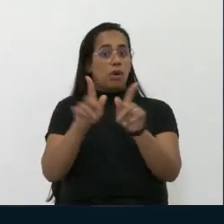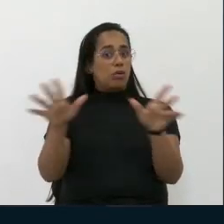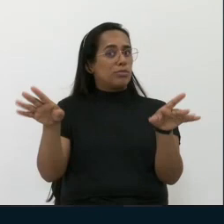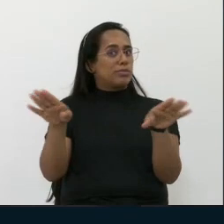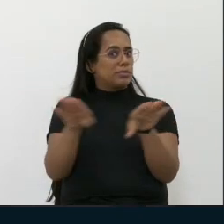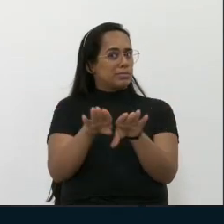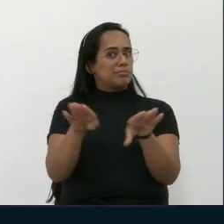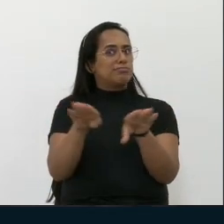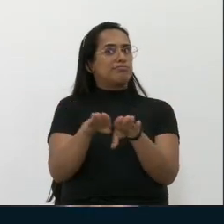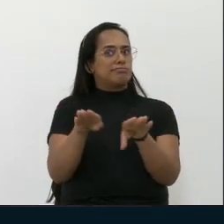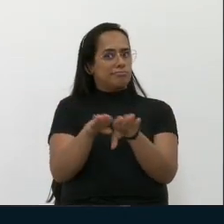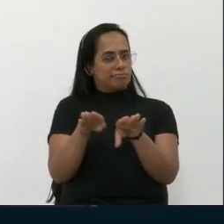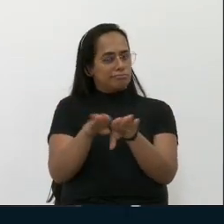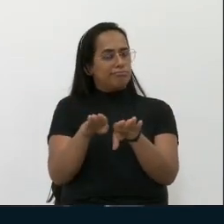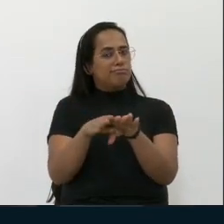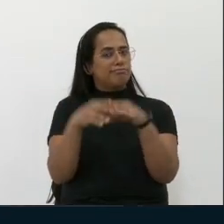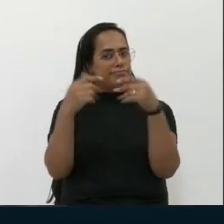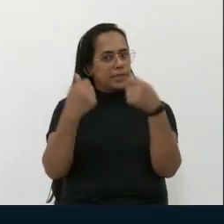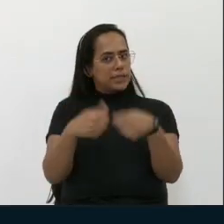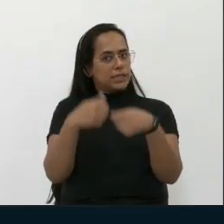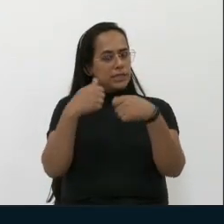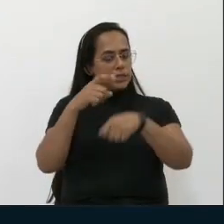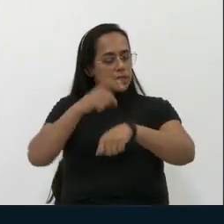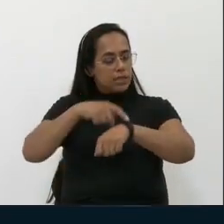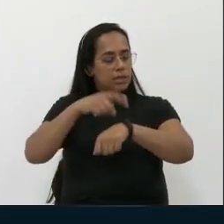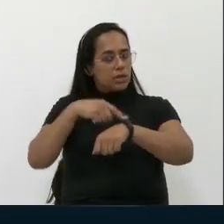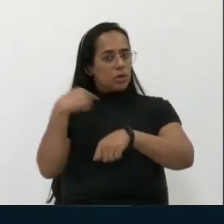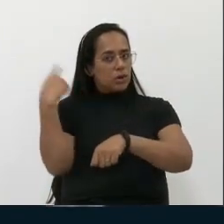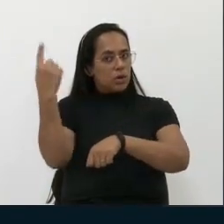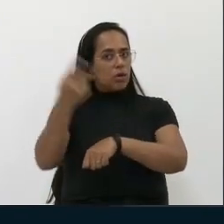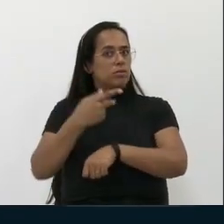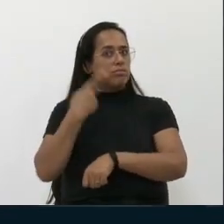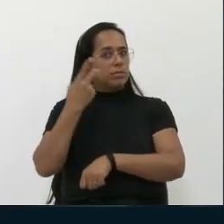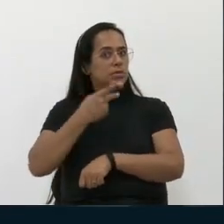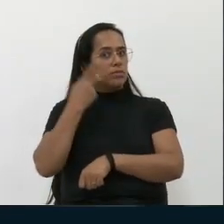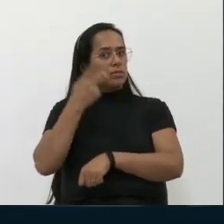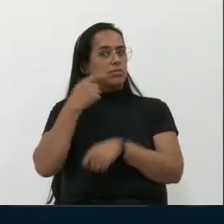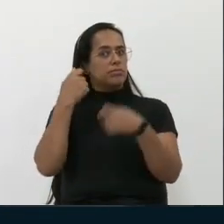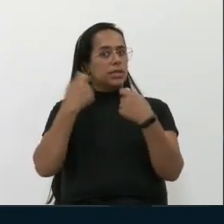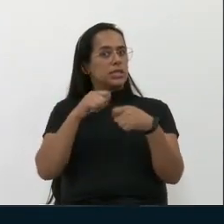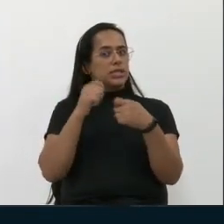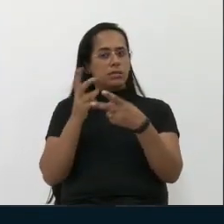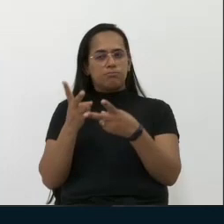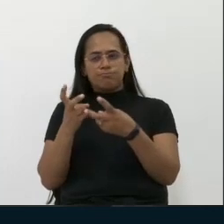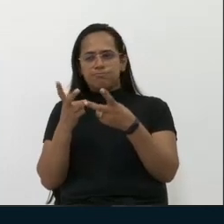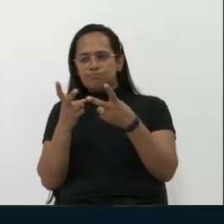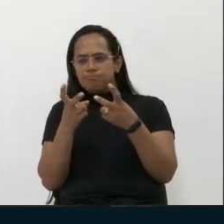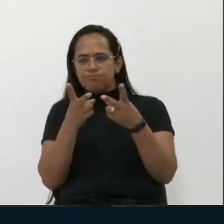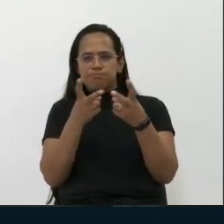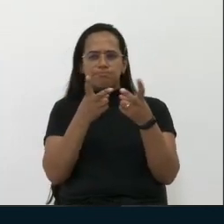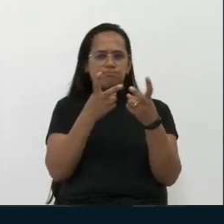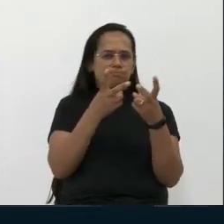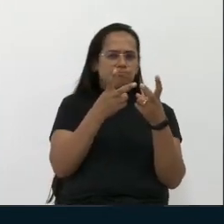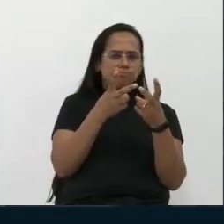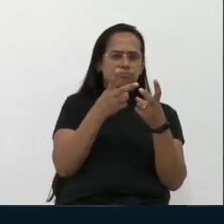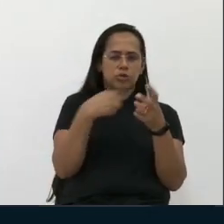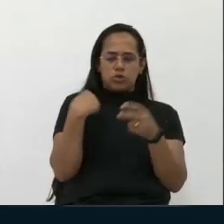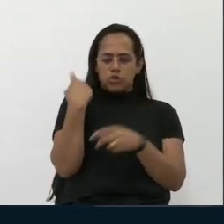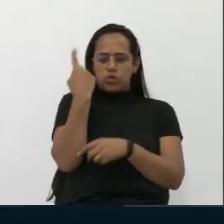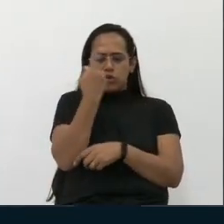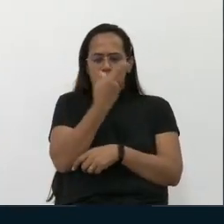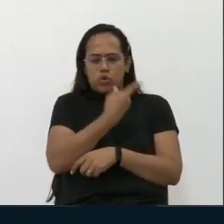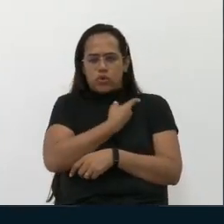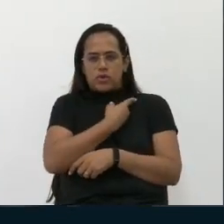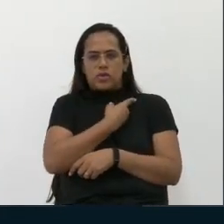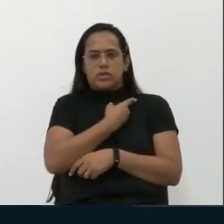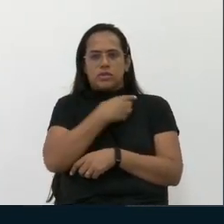nós, parlamentares, começarmos a olhar com olhar para a nossa cidade.